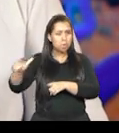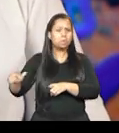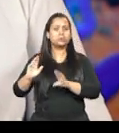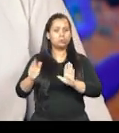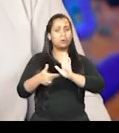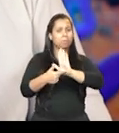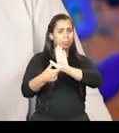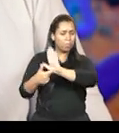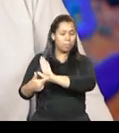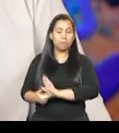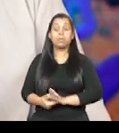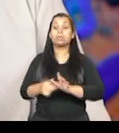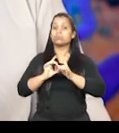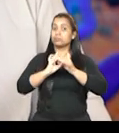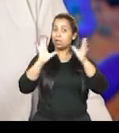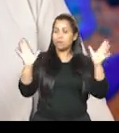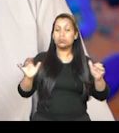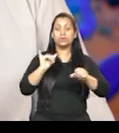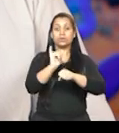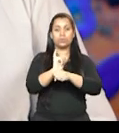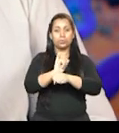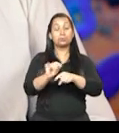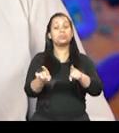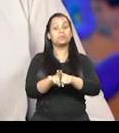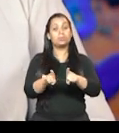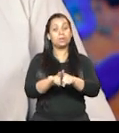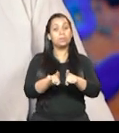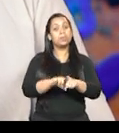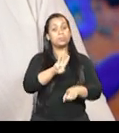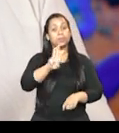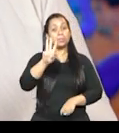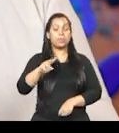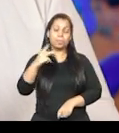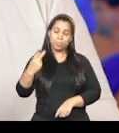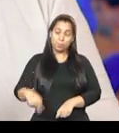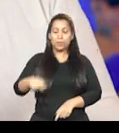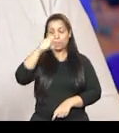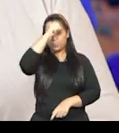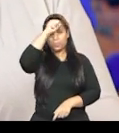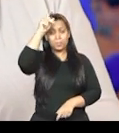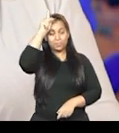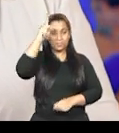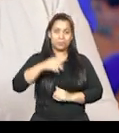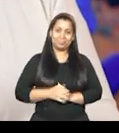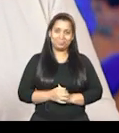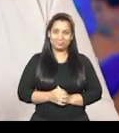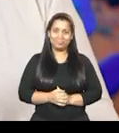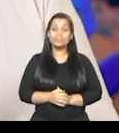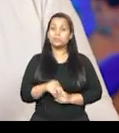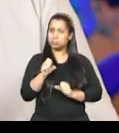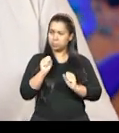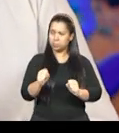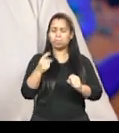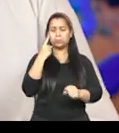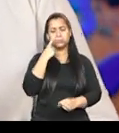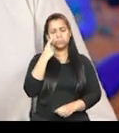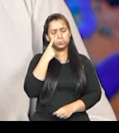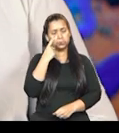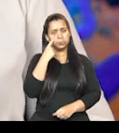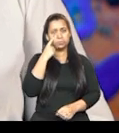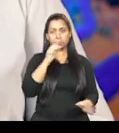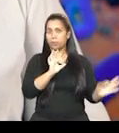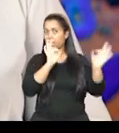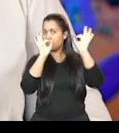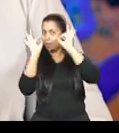até aqui estão disponíveis no YouTube e no site da Secretaria Municipal de Educação. Assim você pode assistir quando